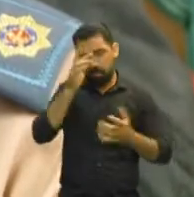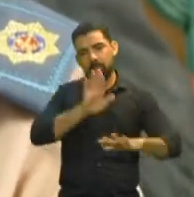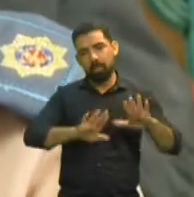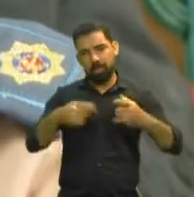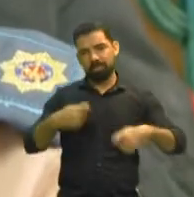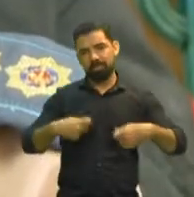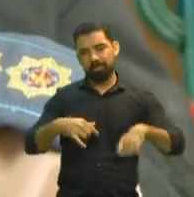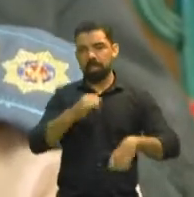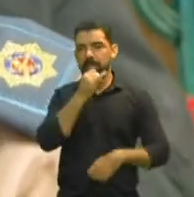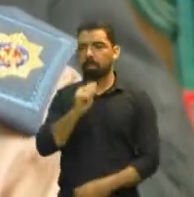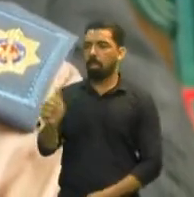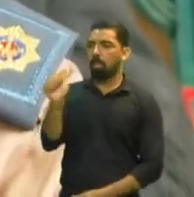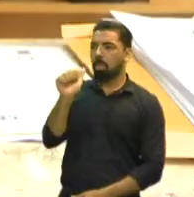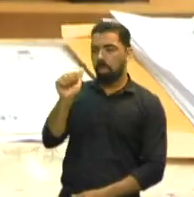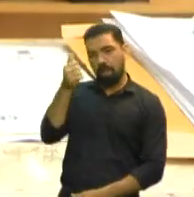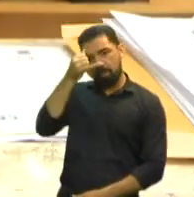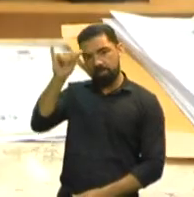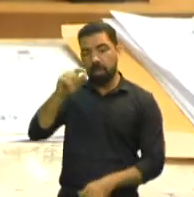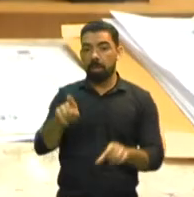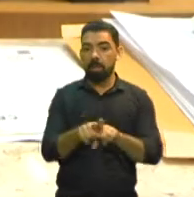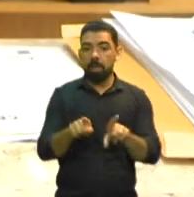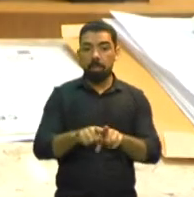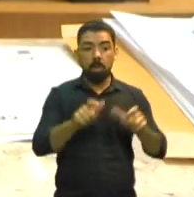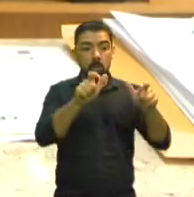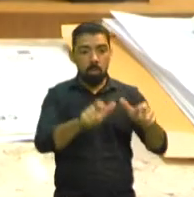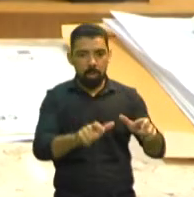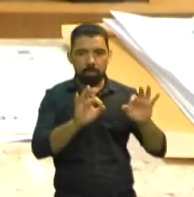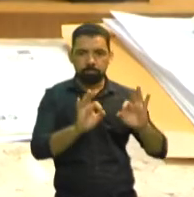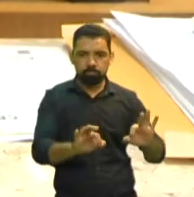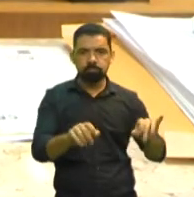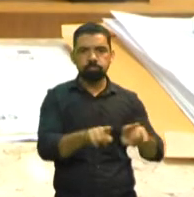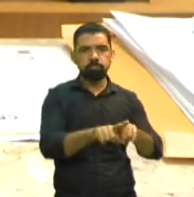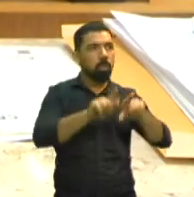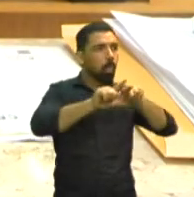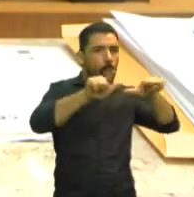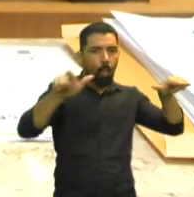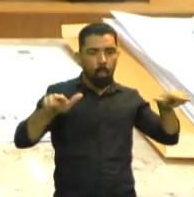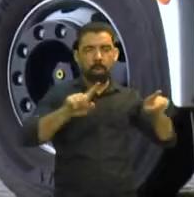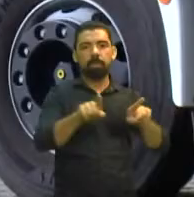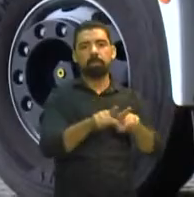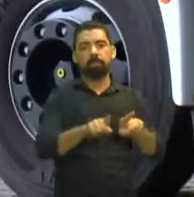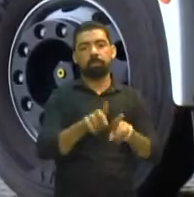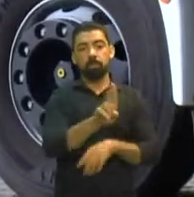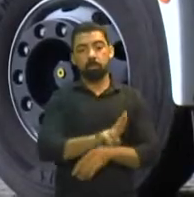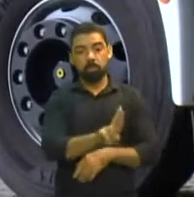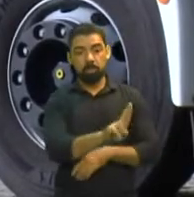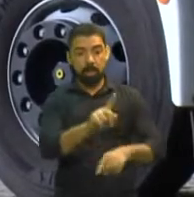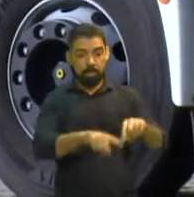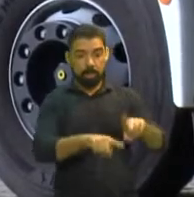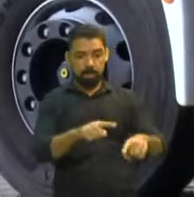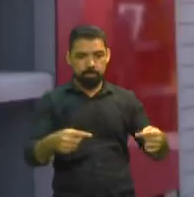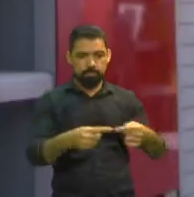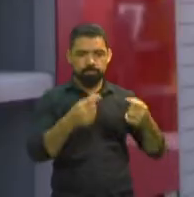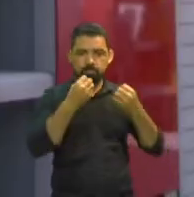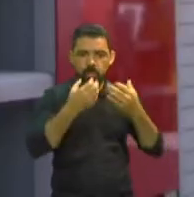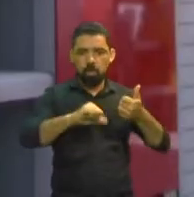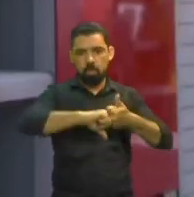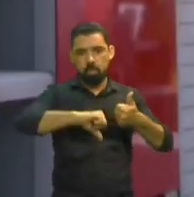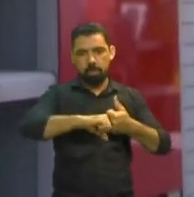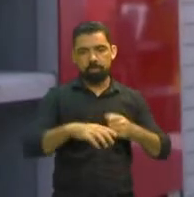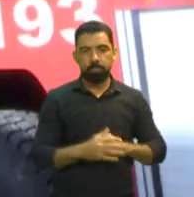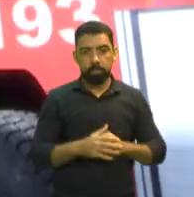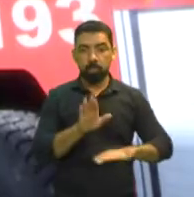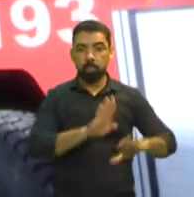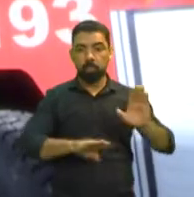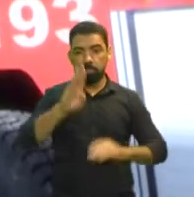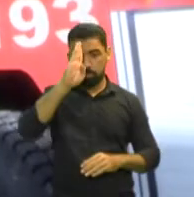alcoolizado, escolher um ambiente adequado, escolher artefatos fabricados com materiais de boa qualidade. Cuidado deve ser redobrado, principalmente na hora que